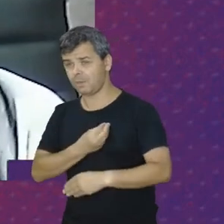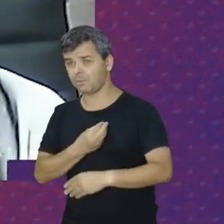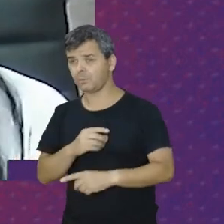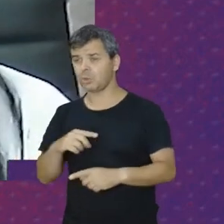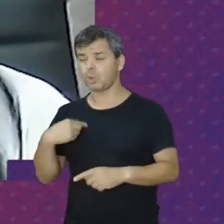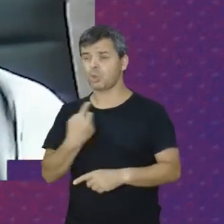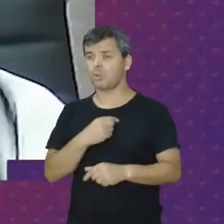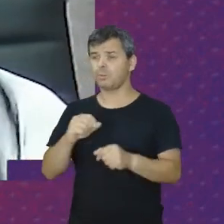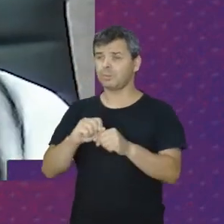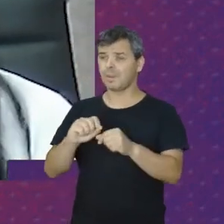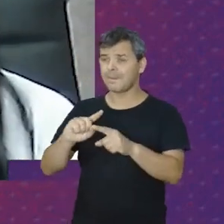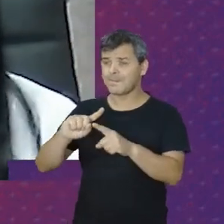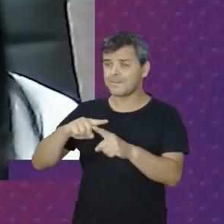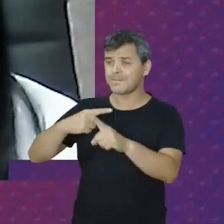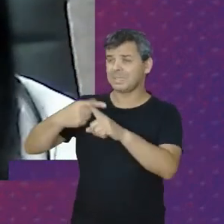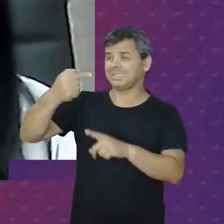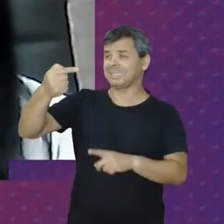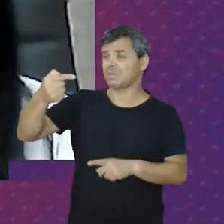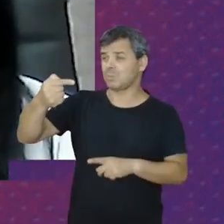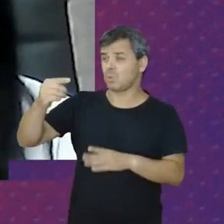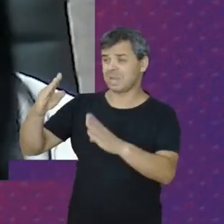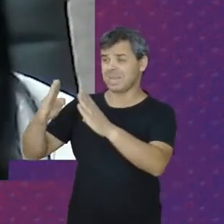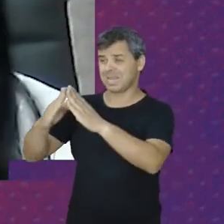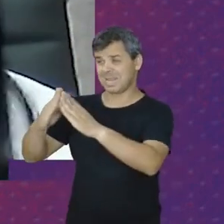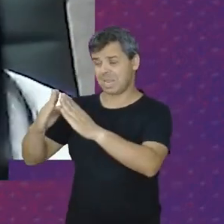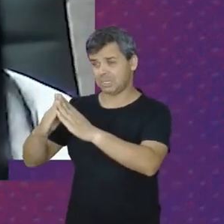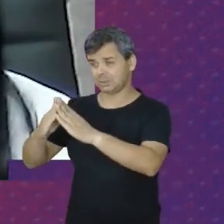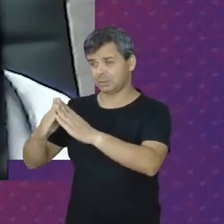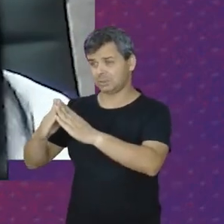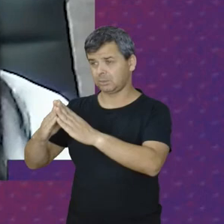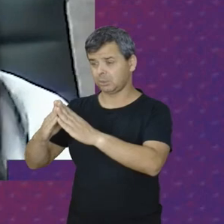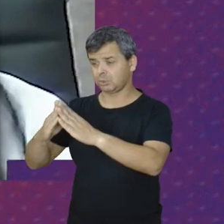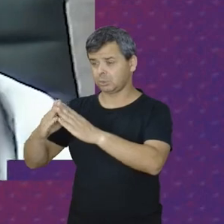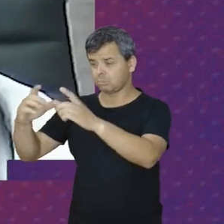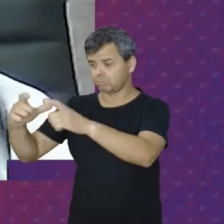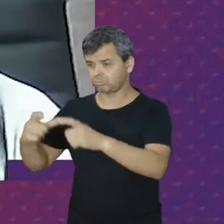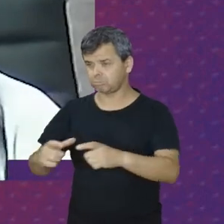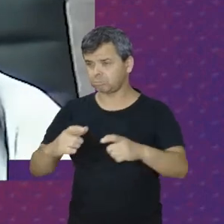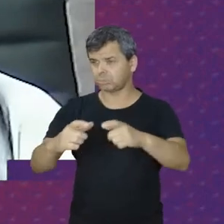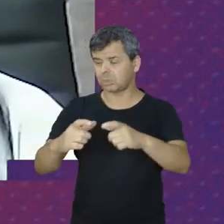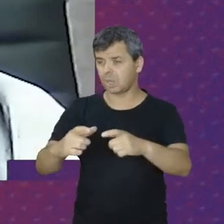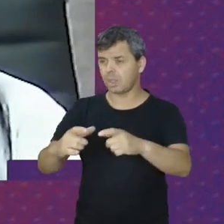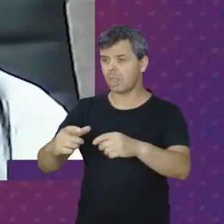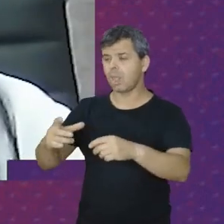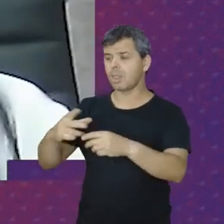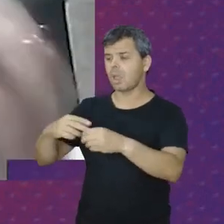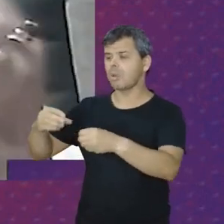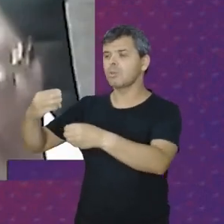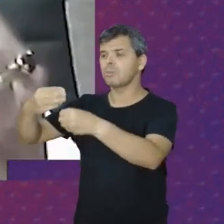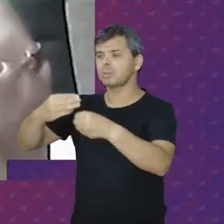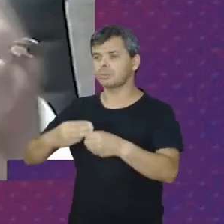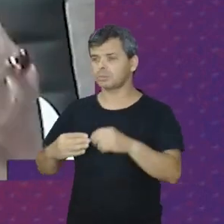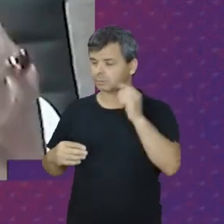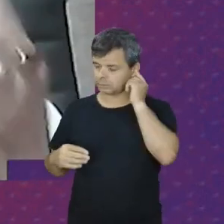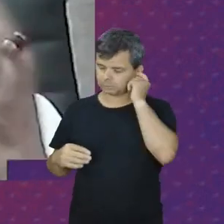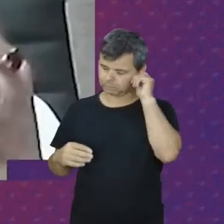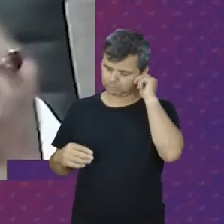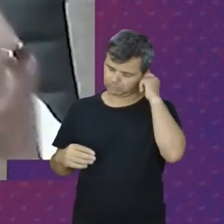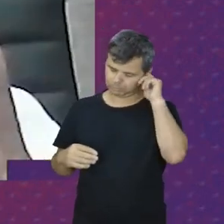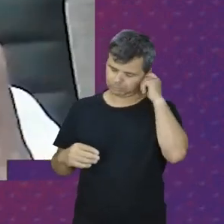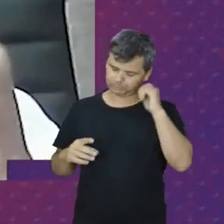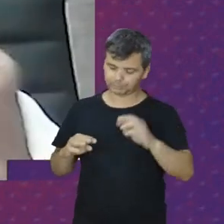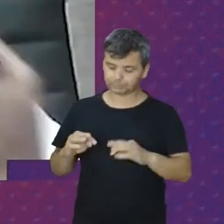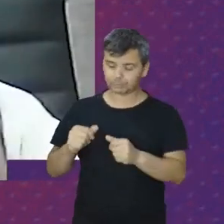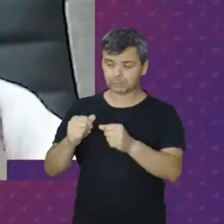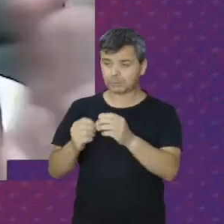nós fizemos mais de 7.800 unidades do Minha Casa Minha Vida em Lauro de Freitas. Tá? Mas fizemos também ainda, fruto